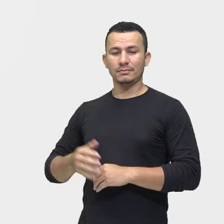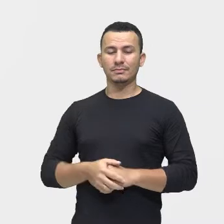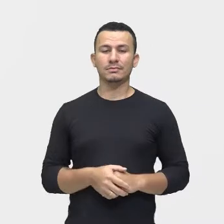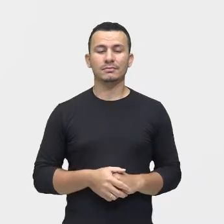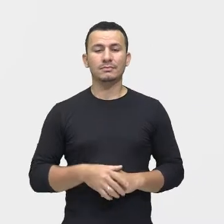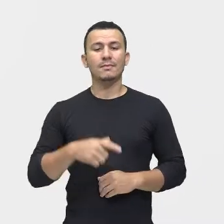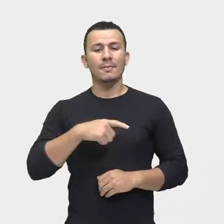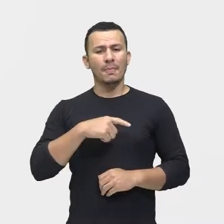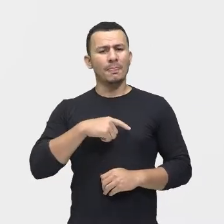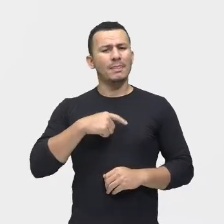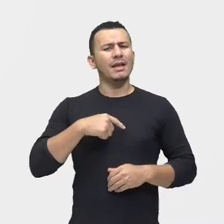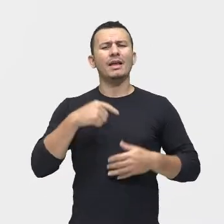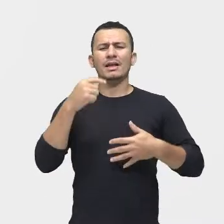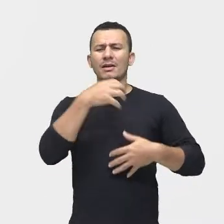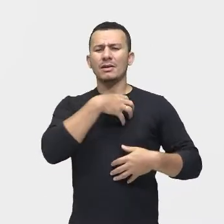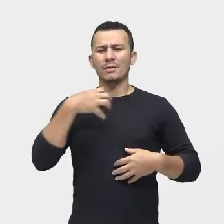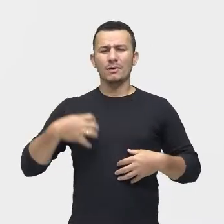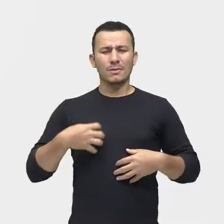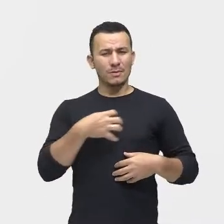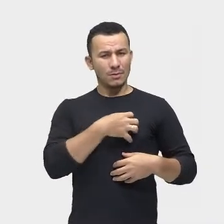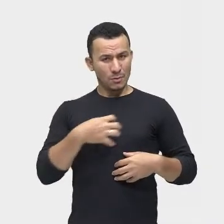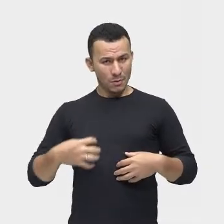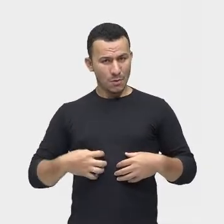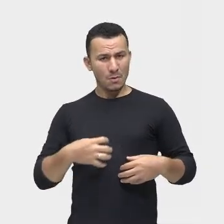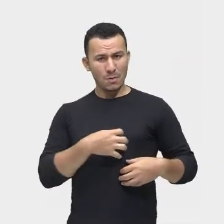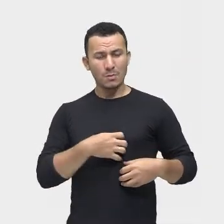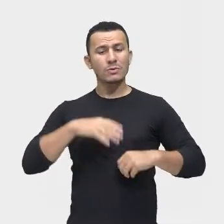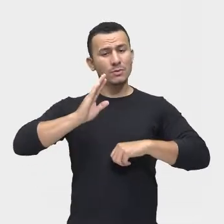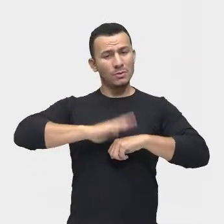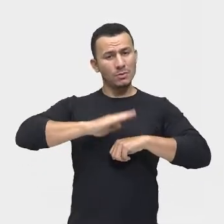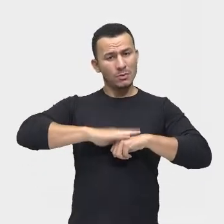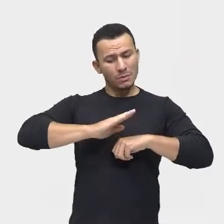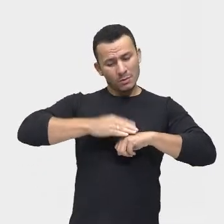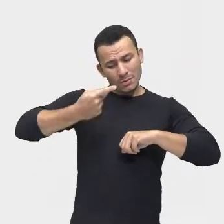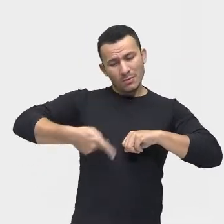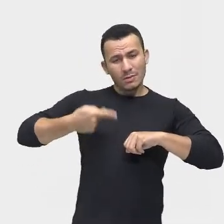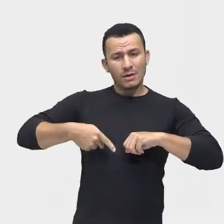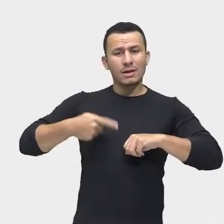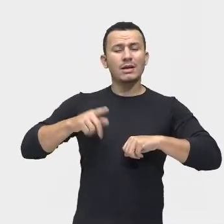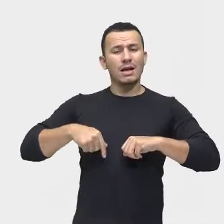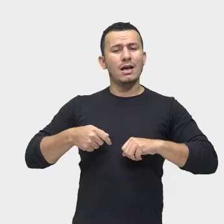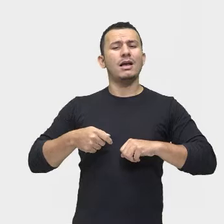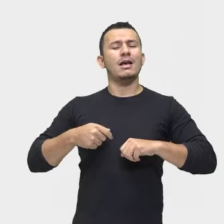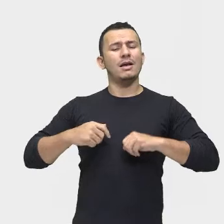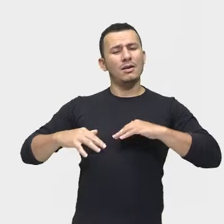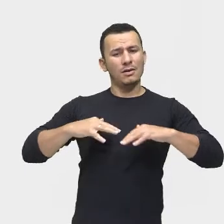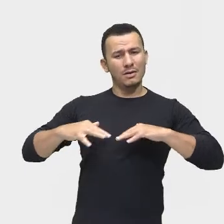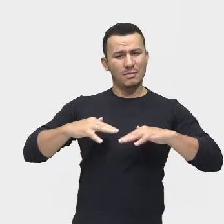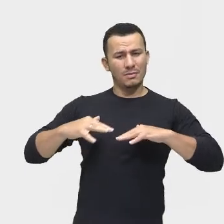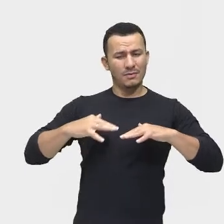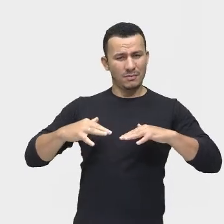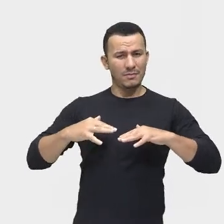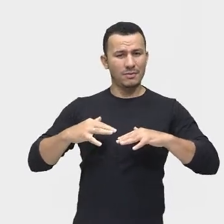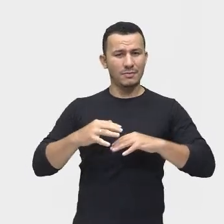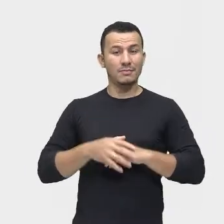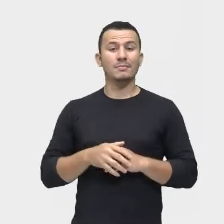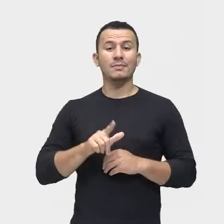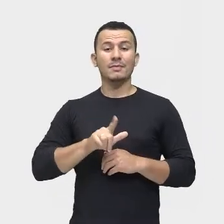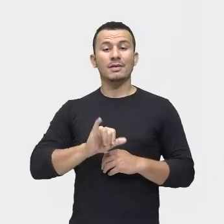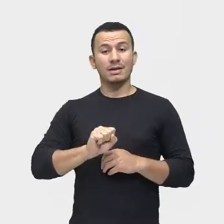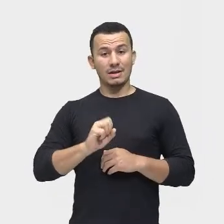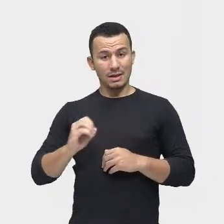aí, ó, vários órgãos, né, os nossos órgãos que são formados por músculos